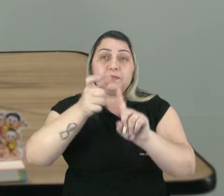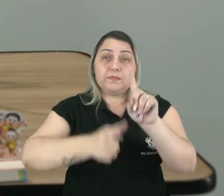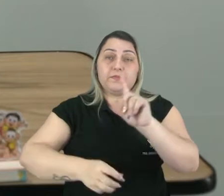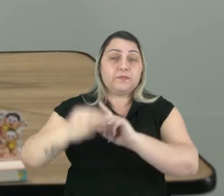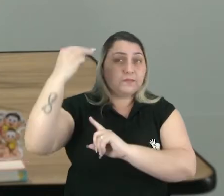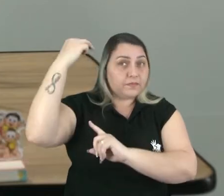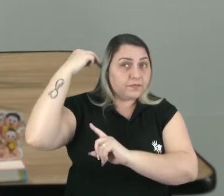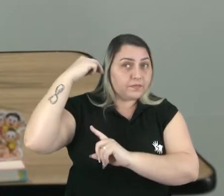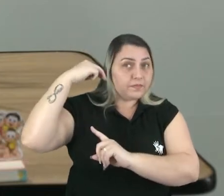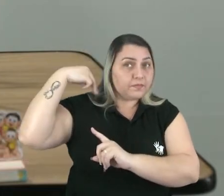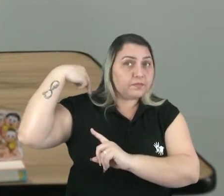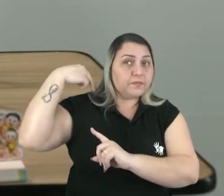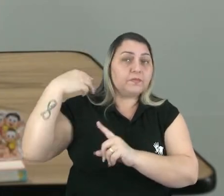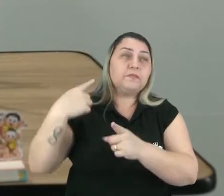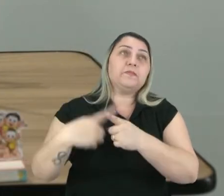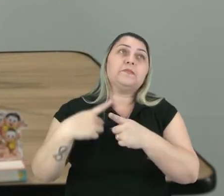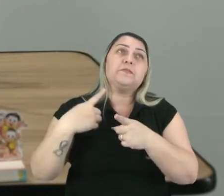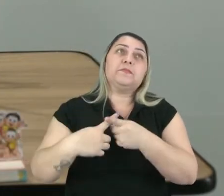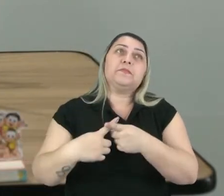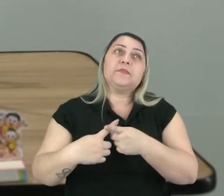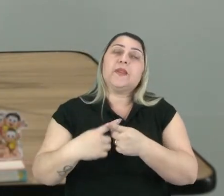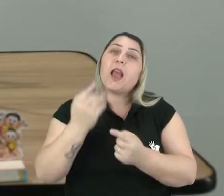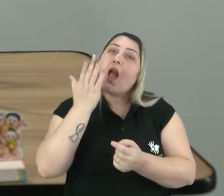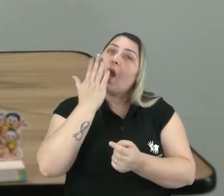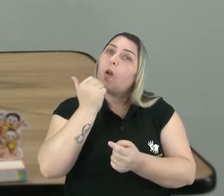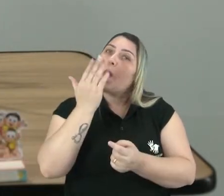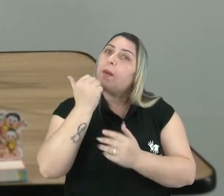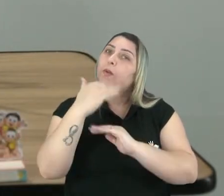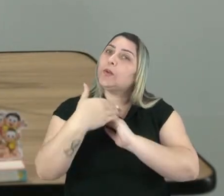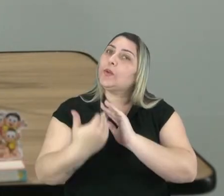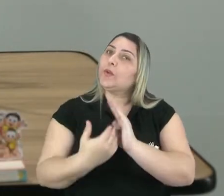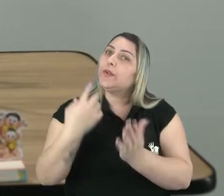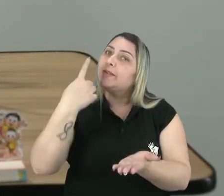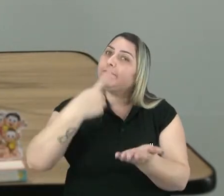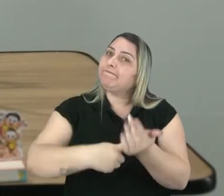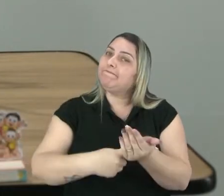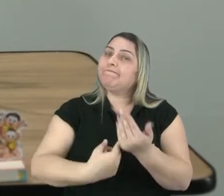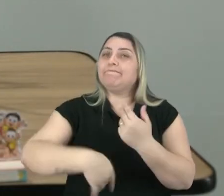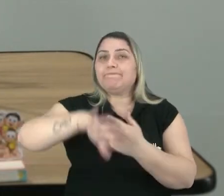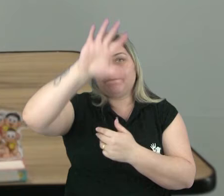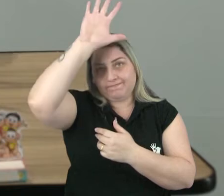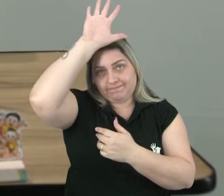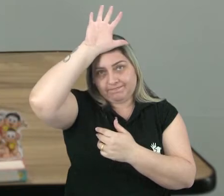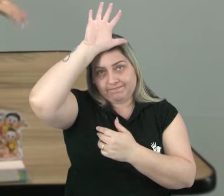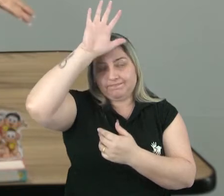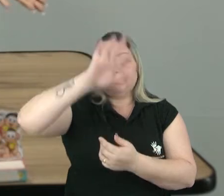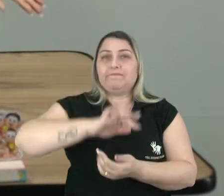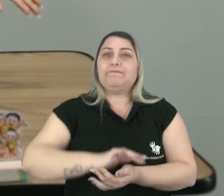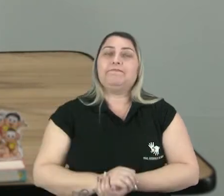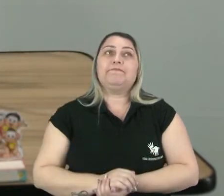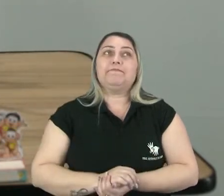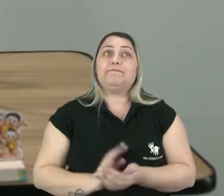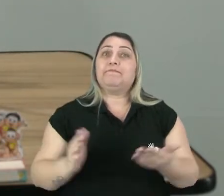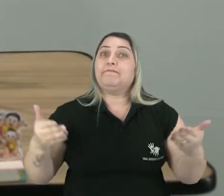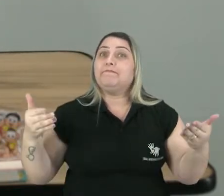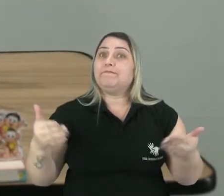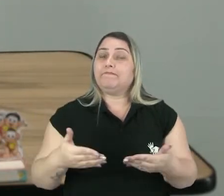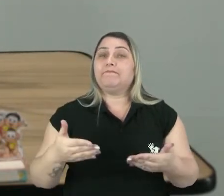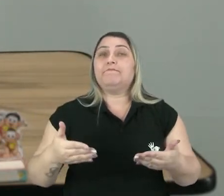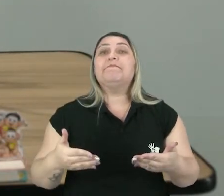Magali, porque Magali acabou devorando todo o cachorro-quente de Cebolinha. Agora nós vamos para